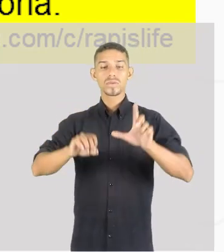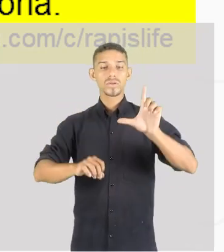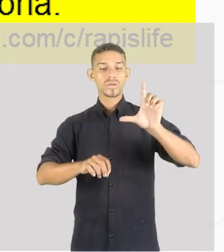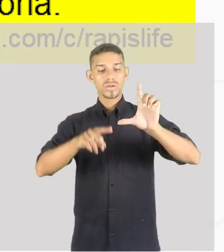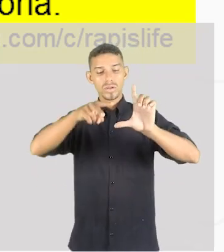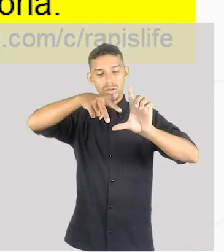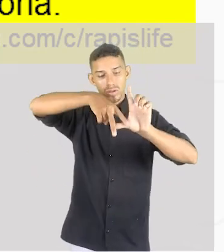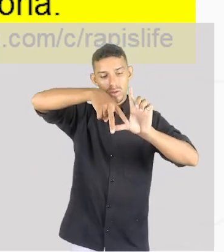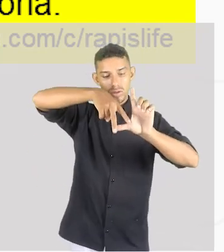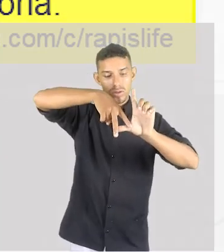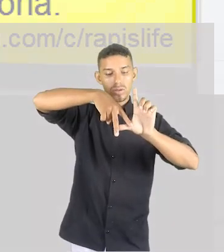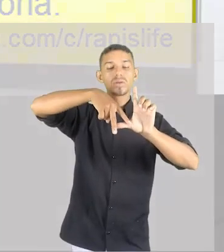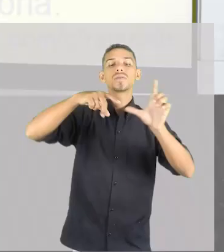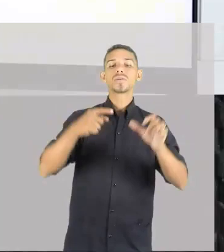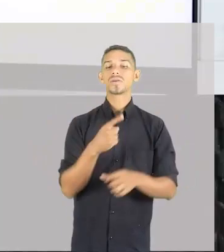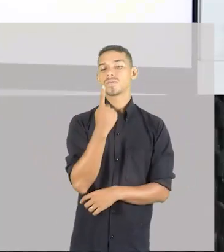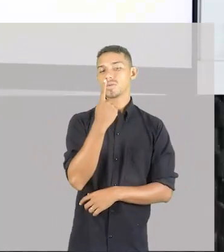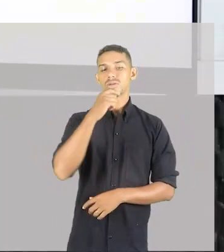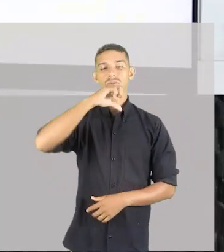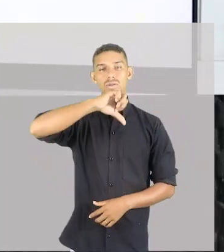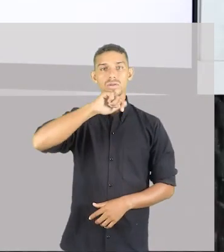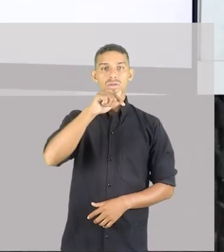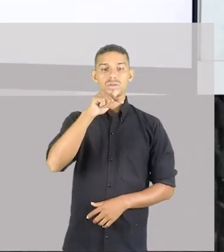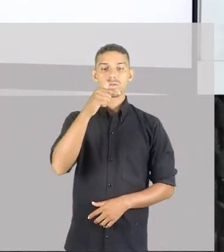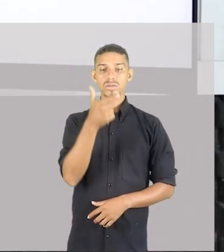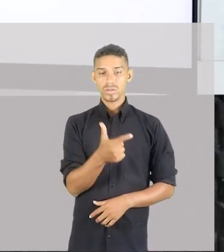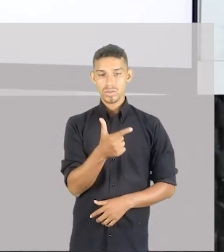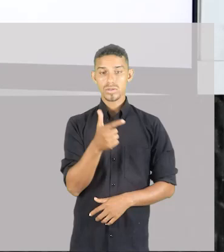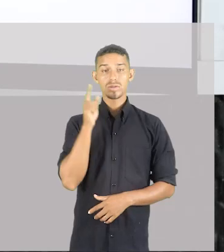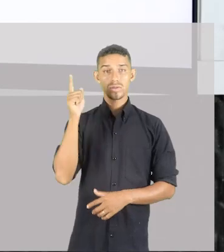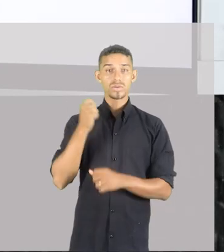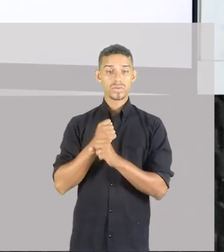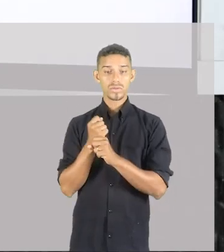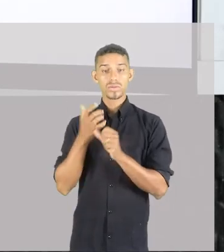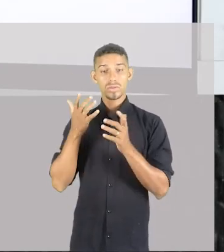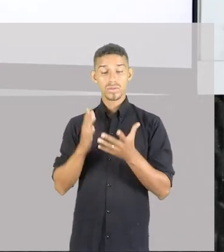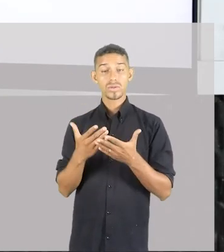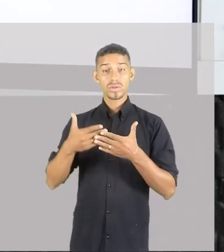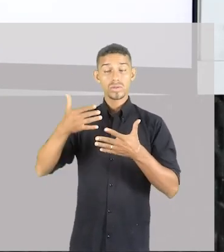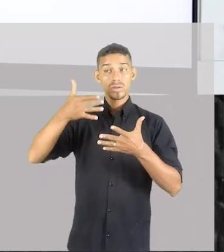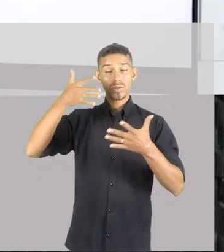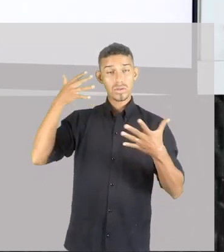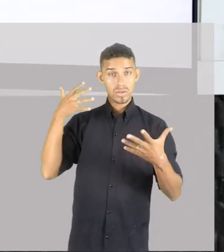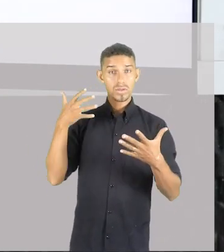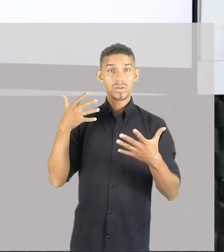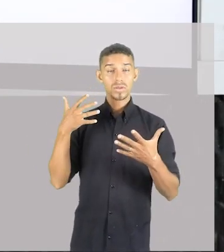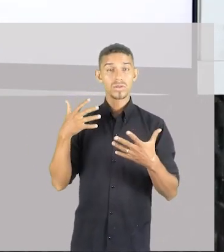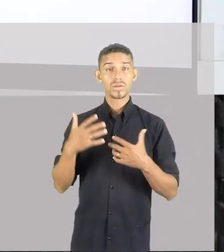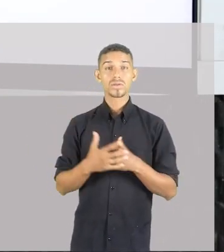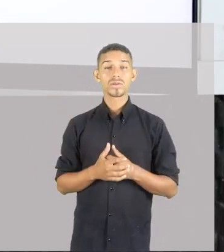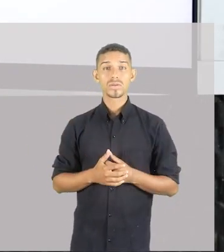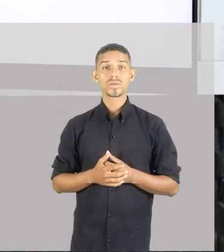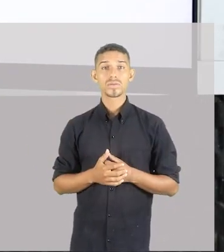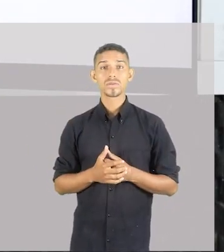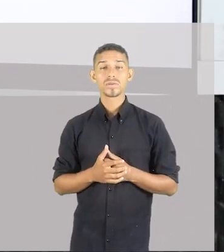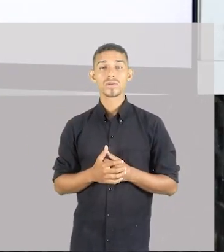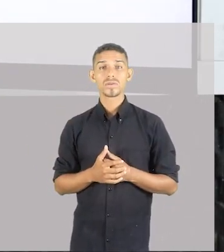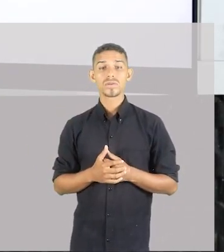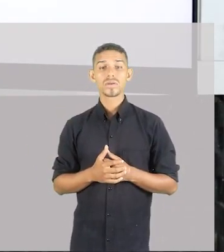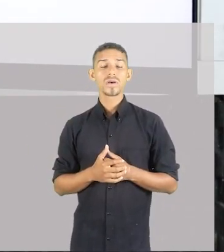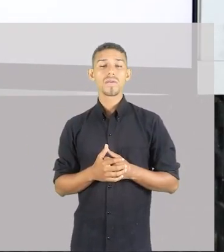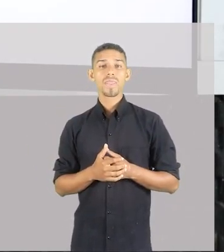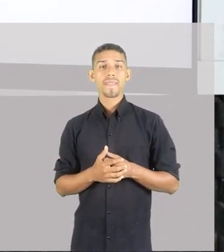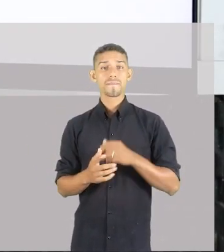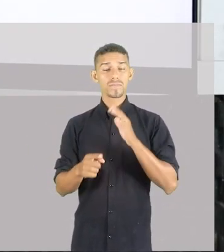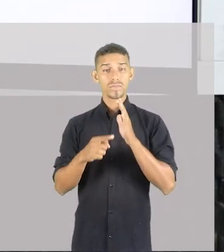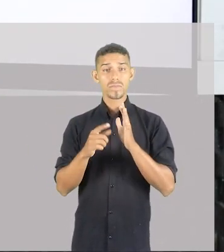ah que em 1972 o ano que eu nasci formou olha para ter uma noção das das street dance são antigas delcros